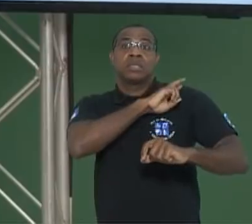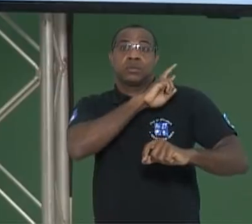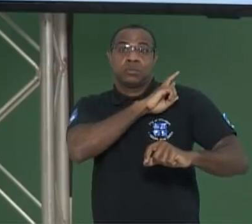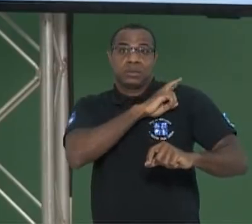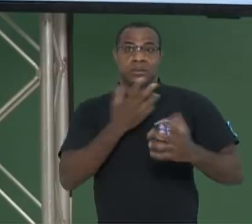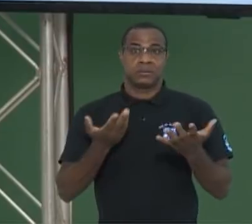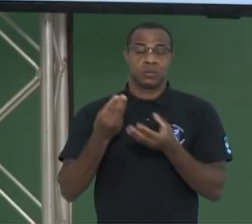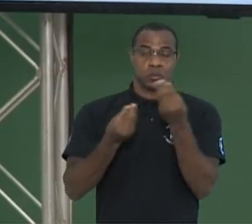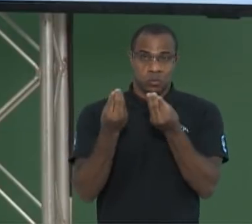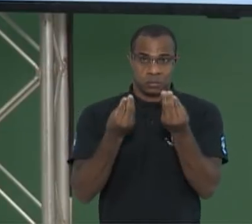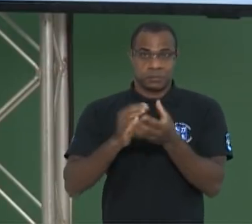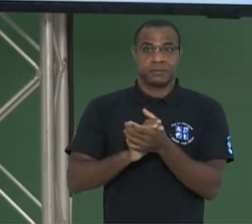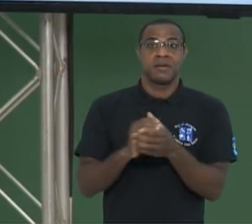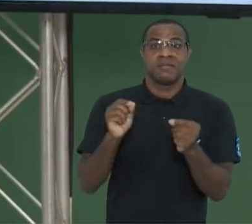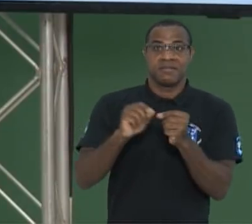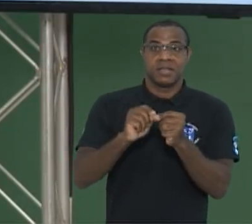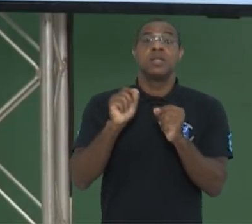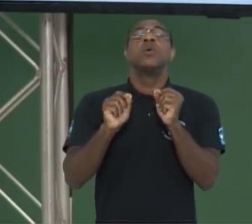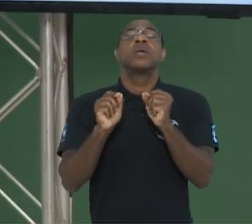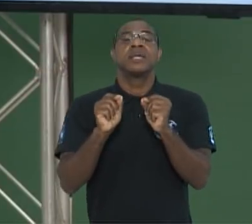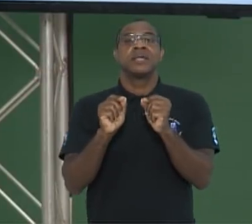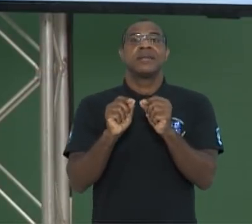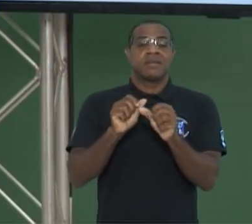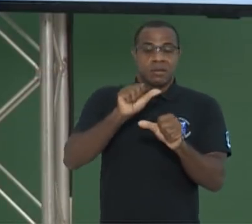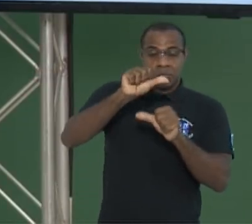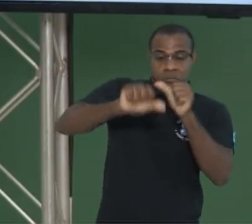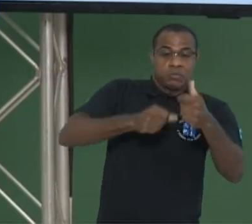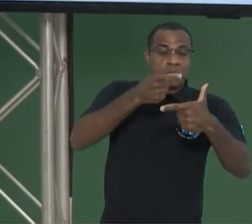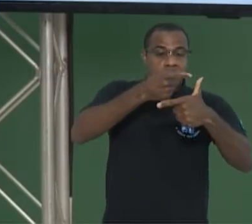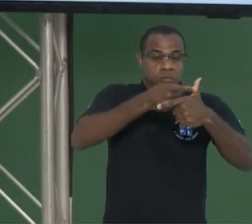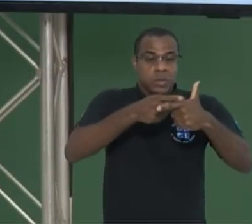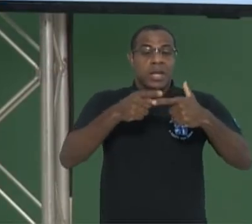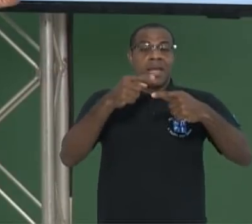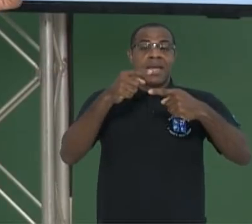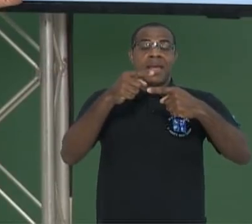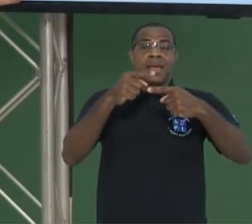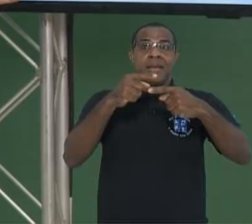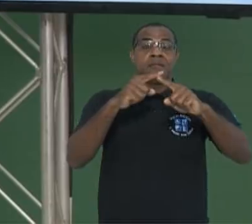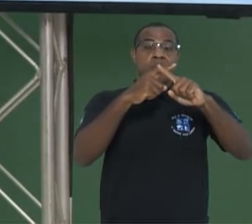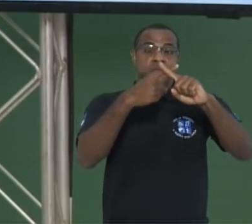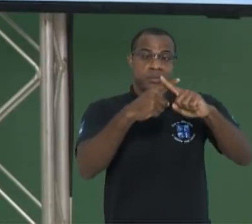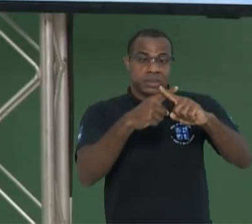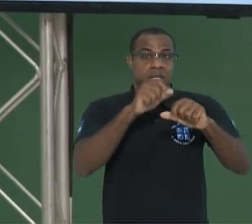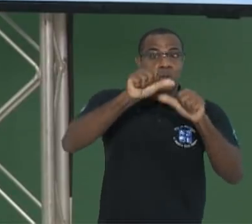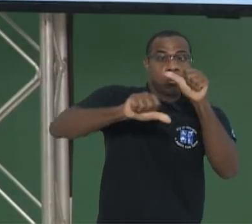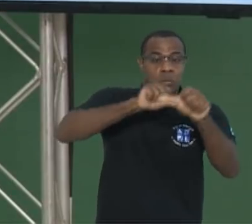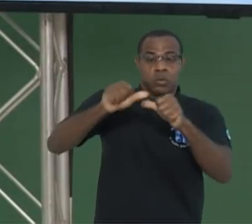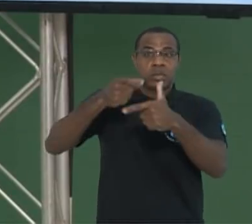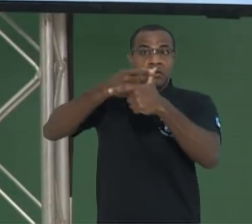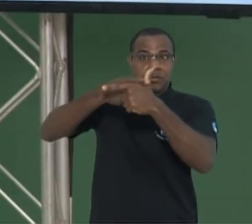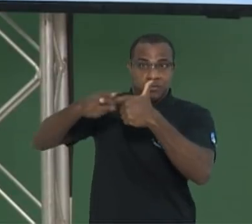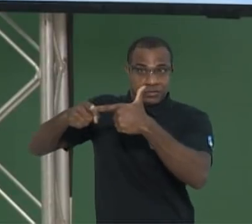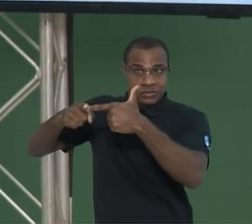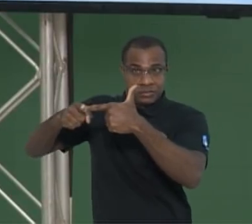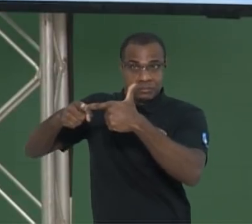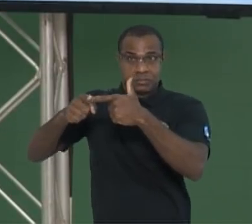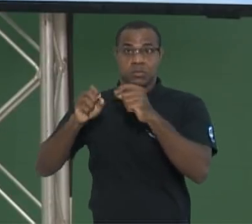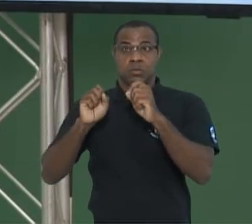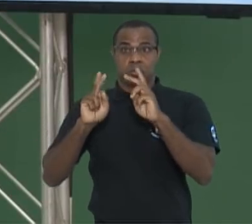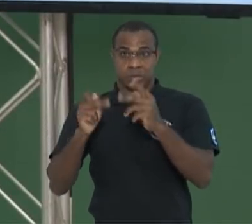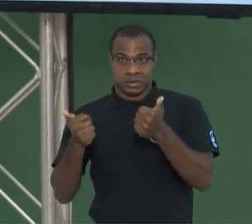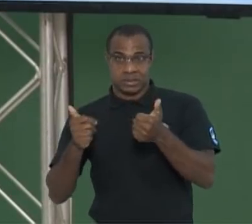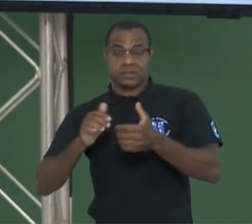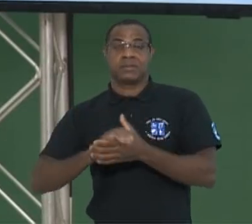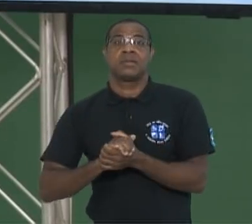está multiplicando, eu passo dividindo. Então 528 dividido por 132 vai dar o 4. E se você quiser saber ainda